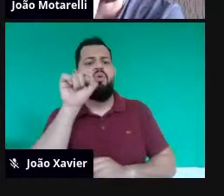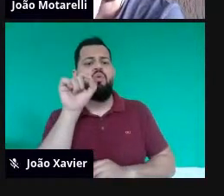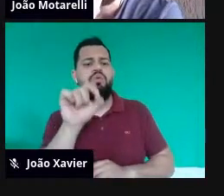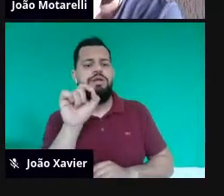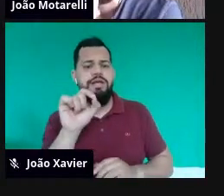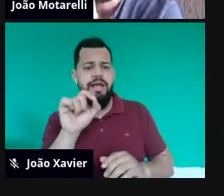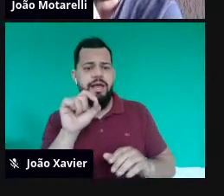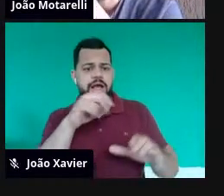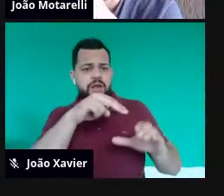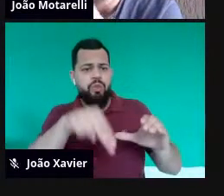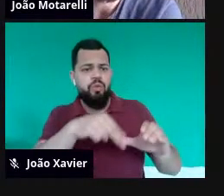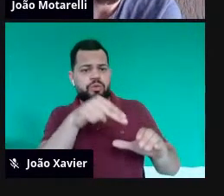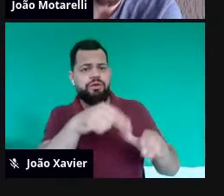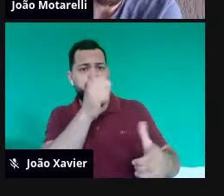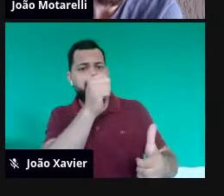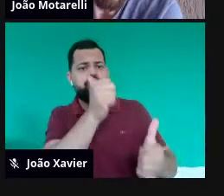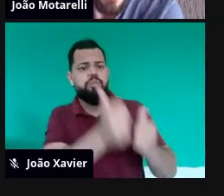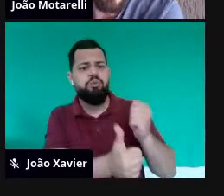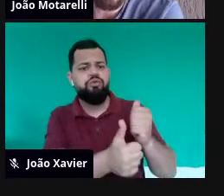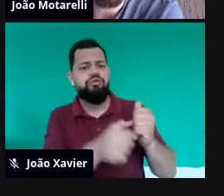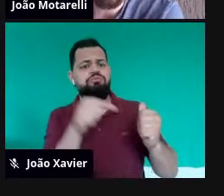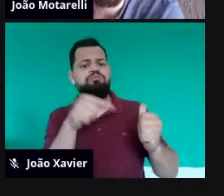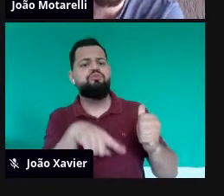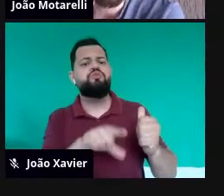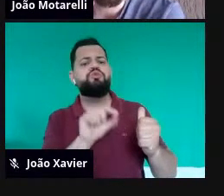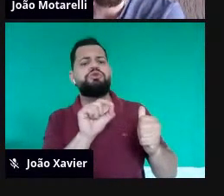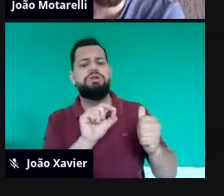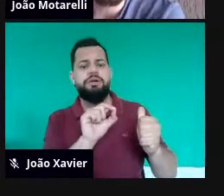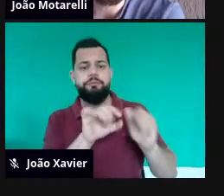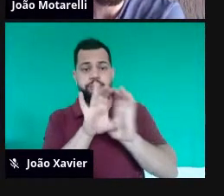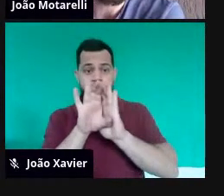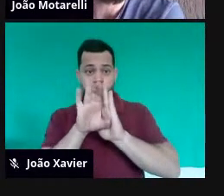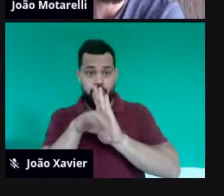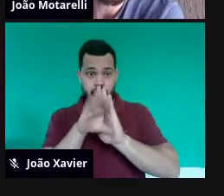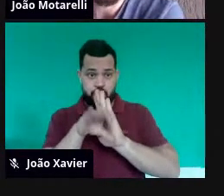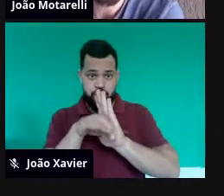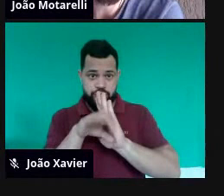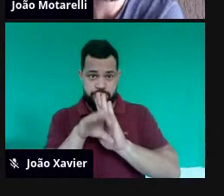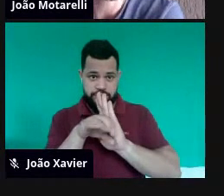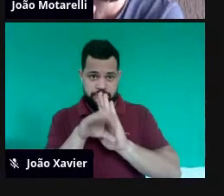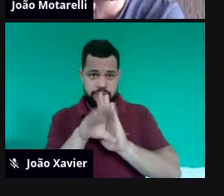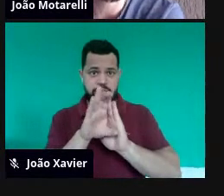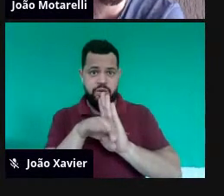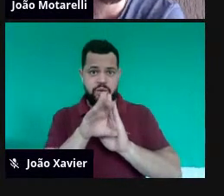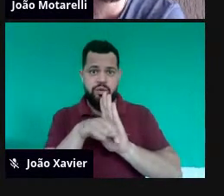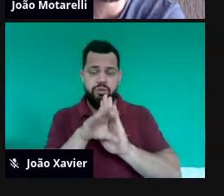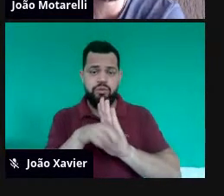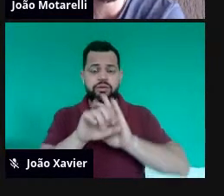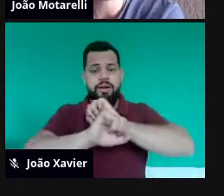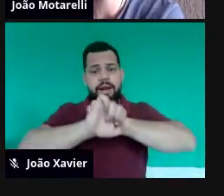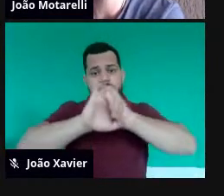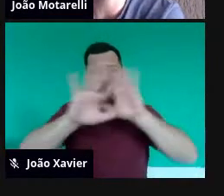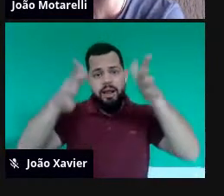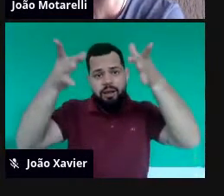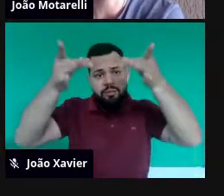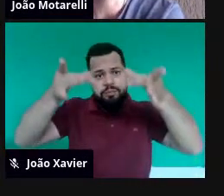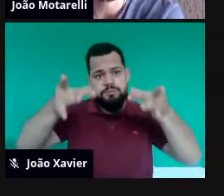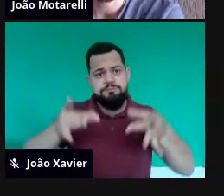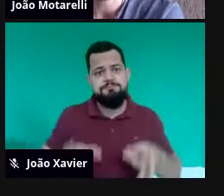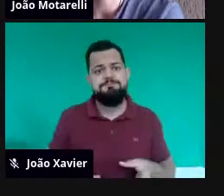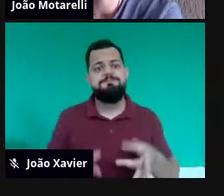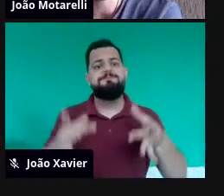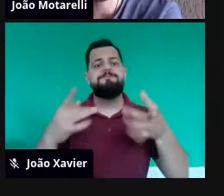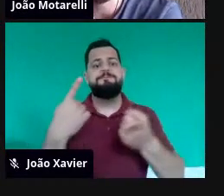slide aqui. Quando a gente olha para a definição do que é nutrição esportiva, a gente fica muito mais claro esse paradoxo aí que a gente está